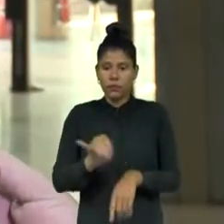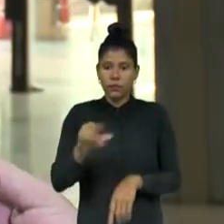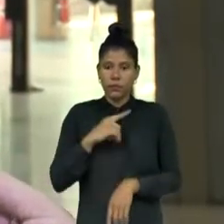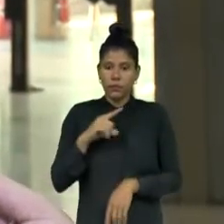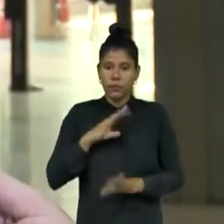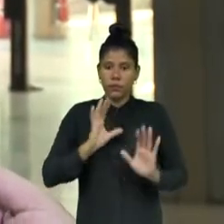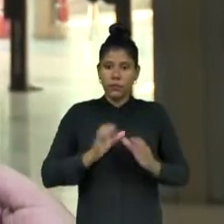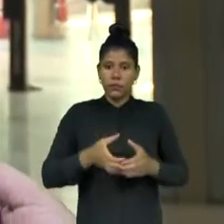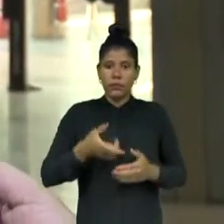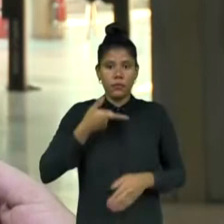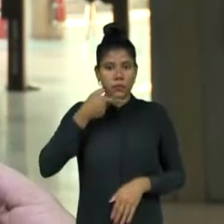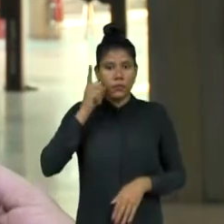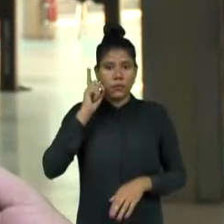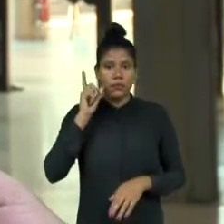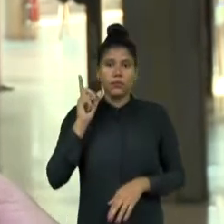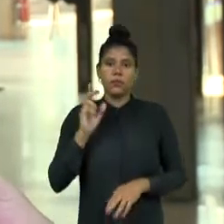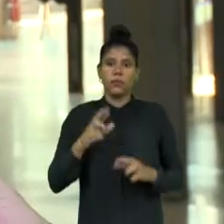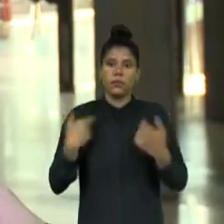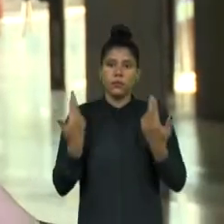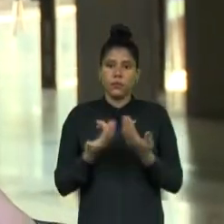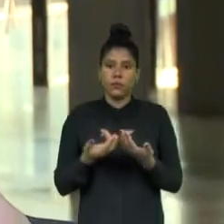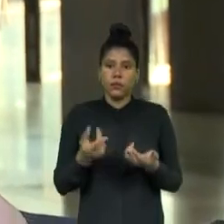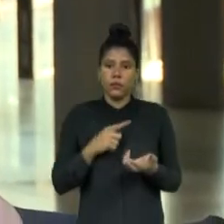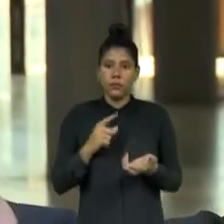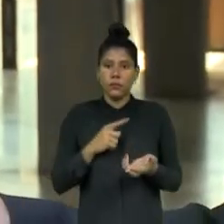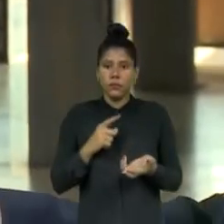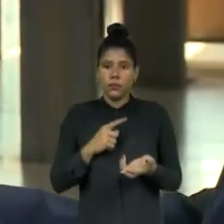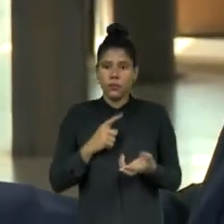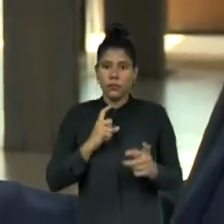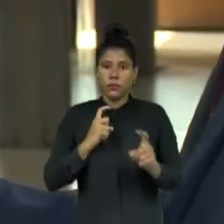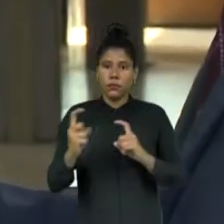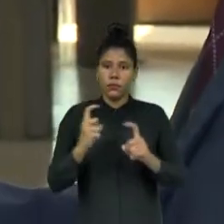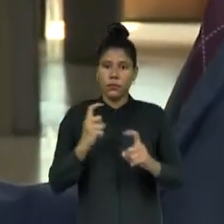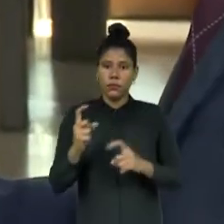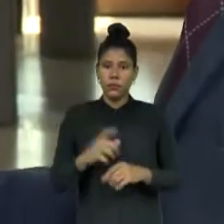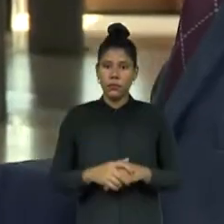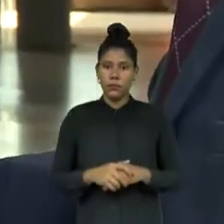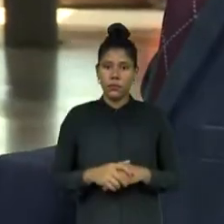se reuniram, deliberaram várias matérias. Tivemos também, Renata, é